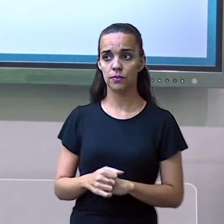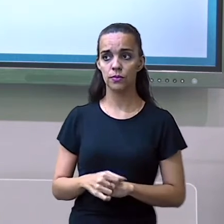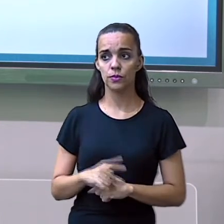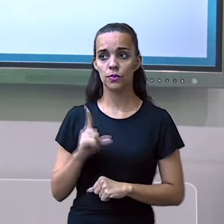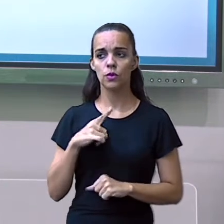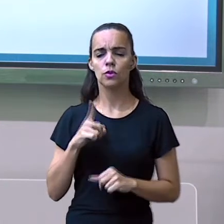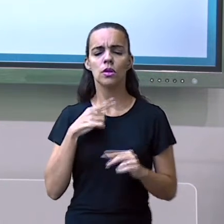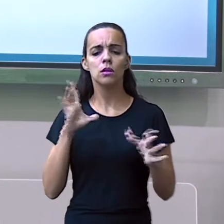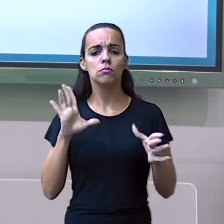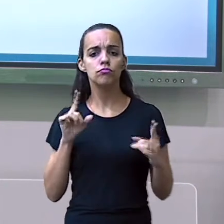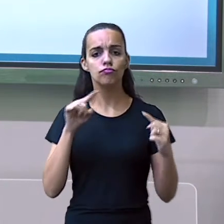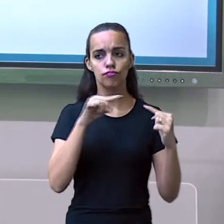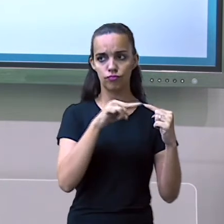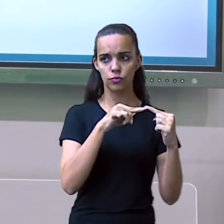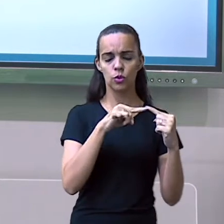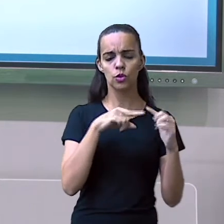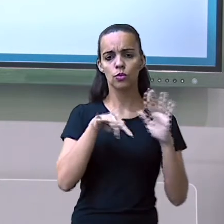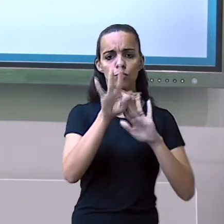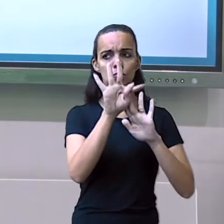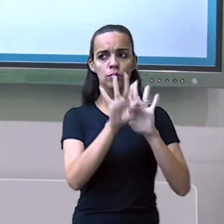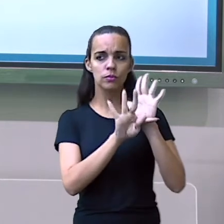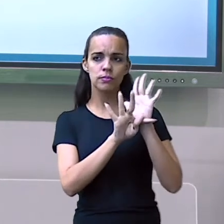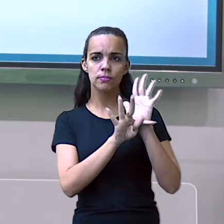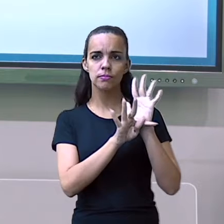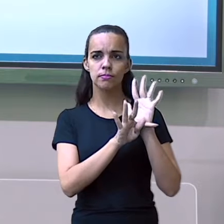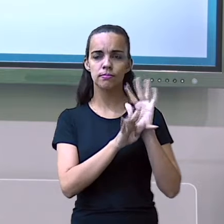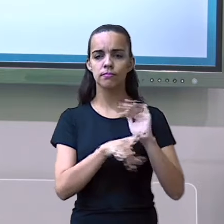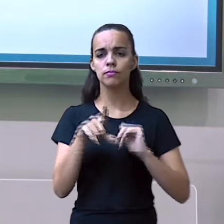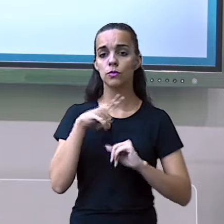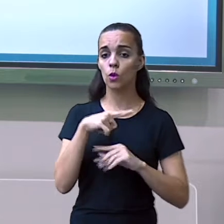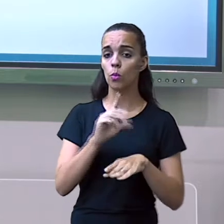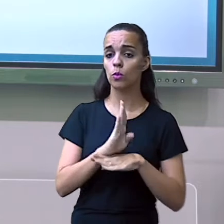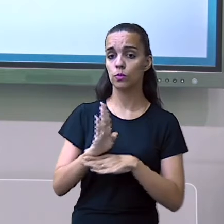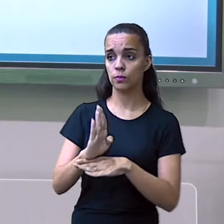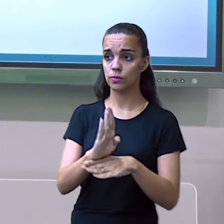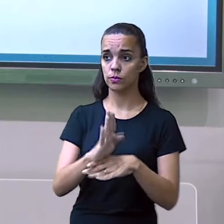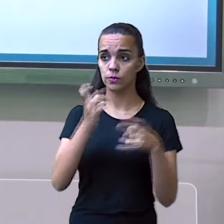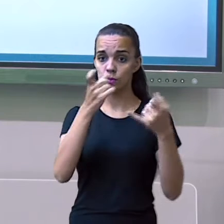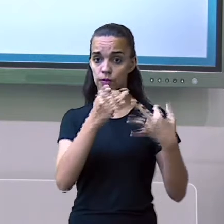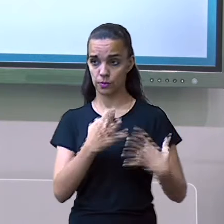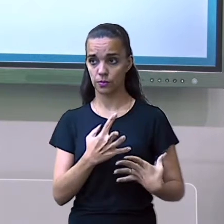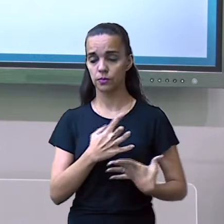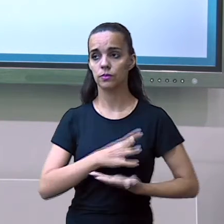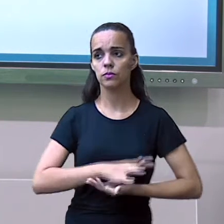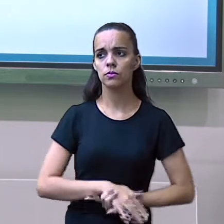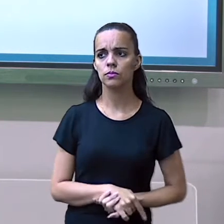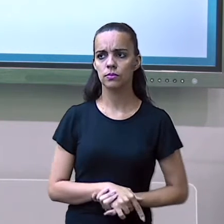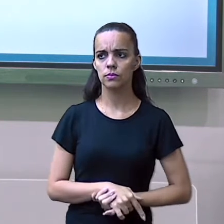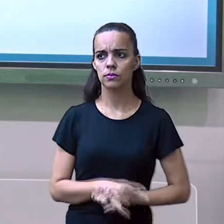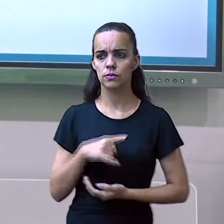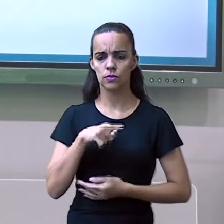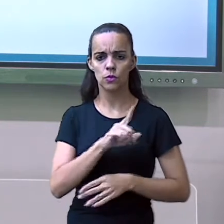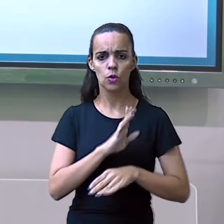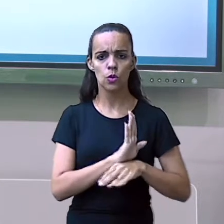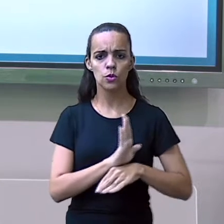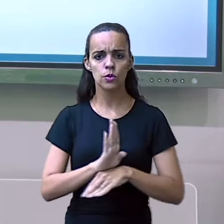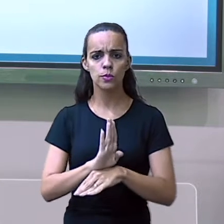de acordo com o texto sobre o tubarão. Vamos lá? Os